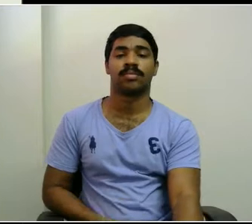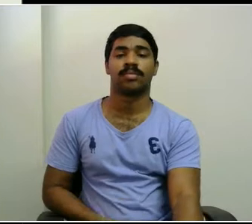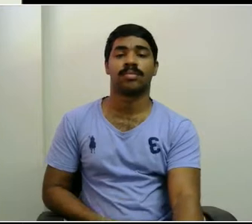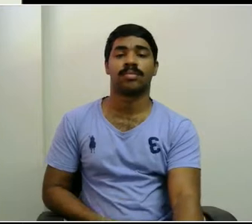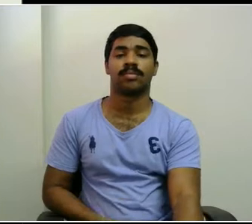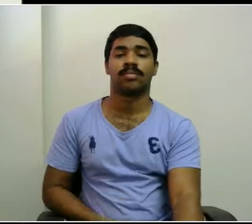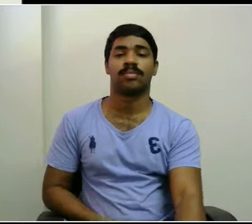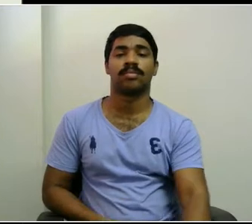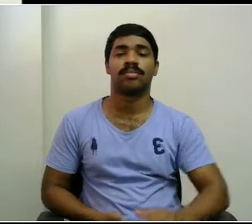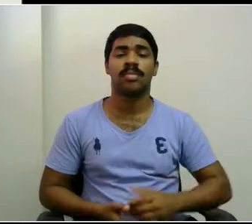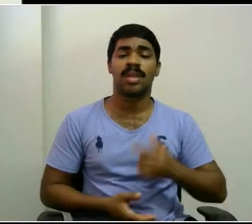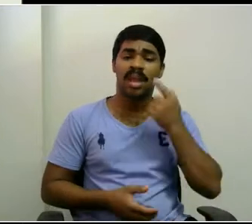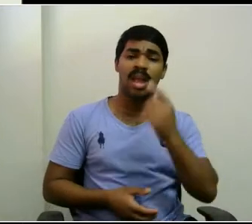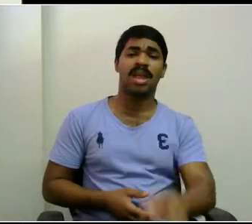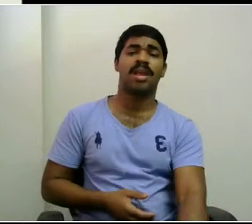passo, né?